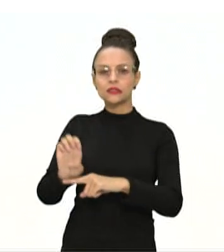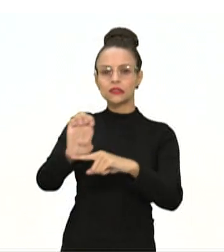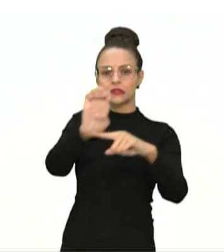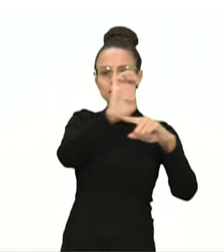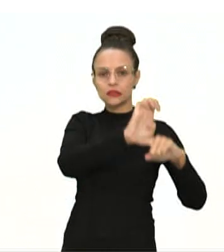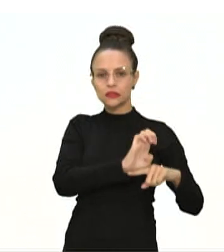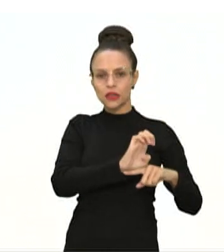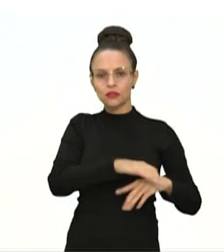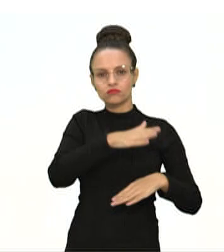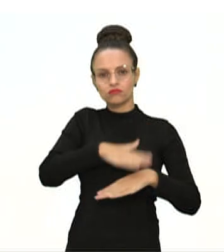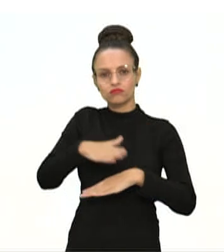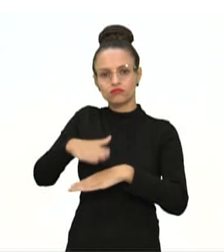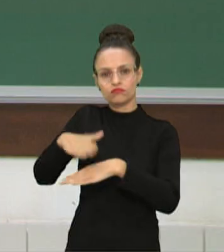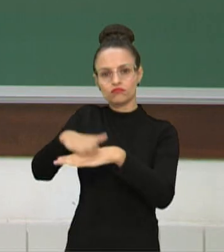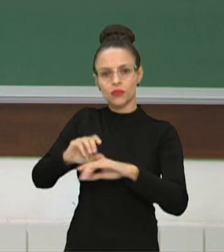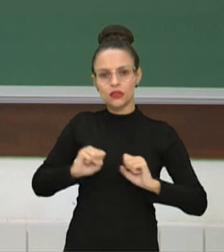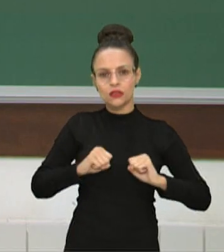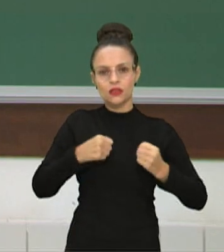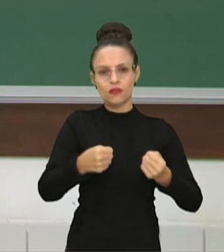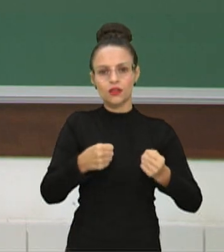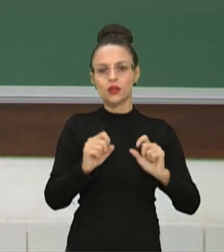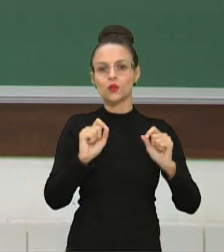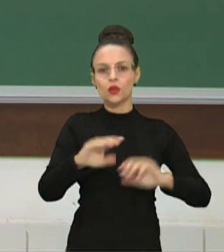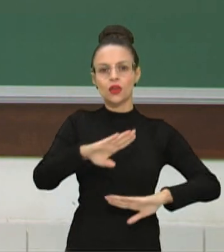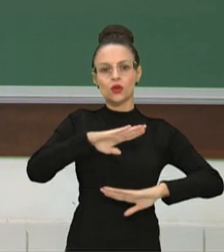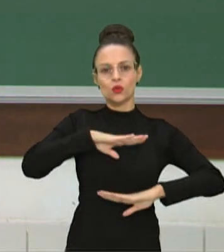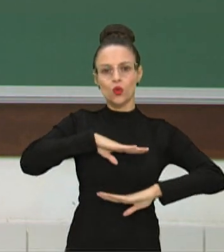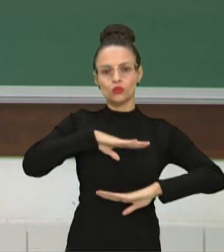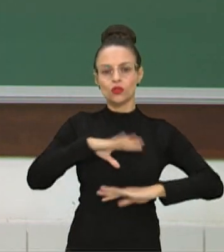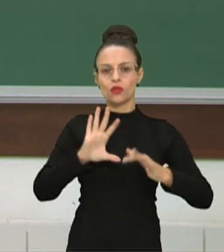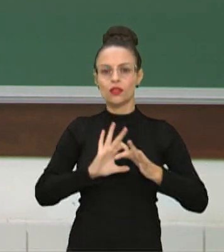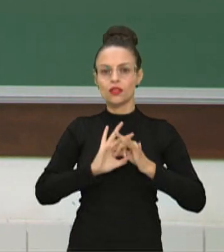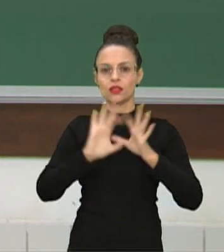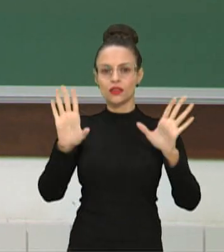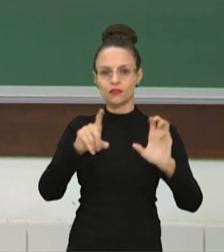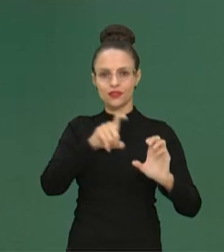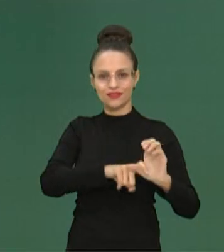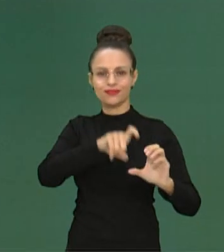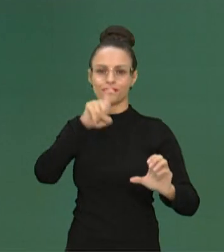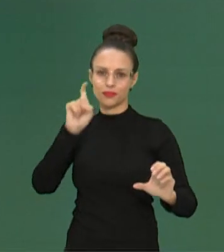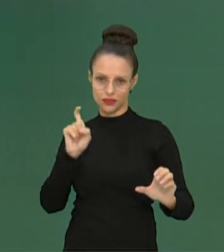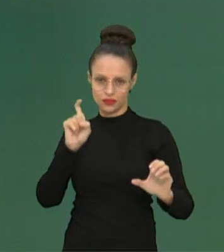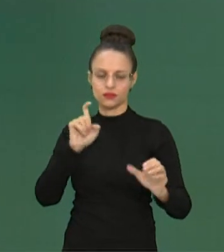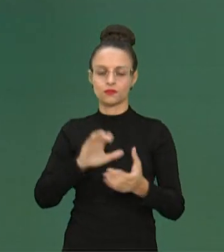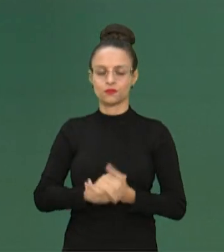defenderem sua condição de serem livres, independentes.